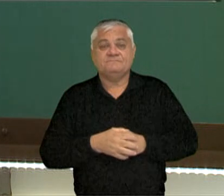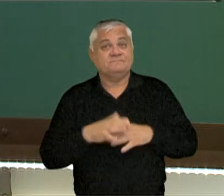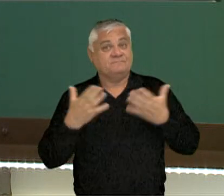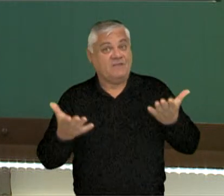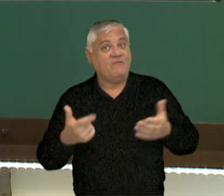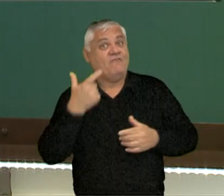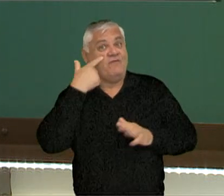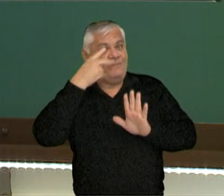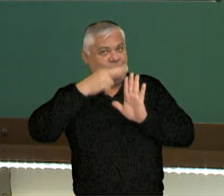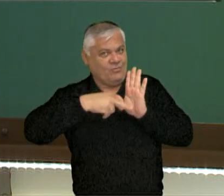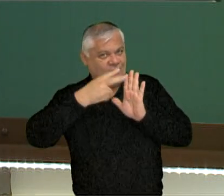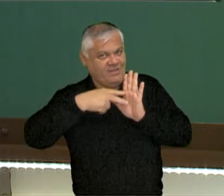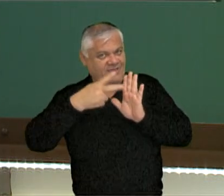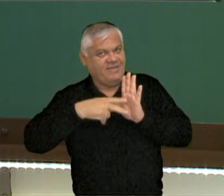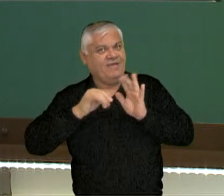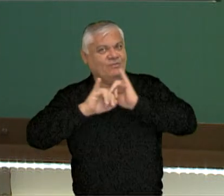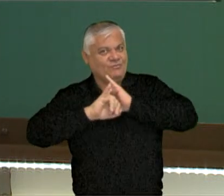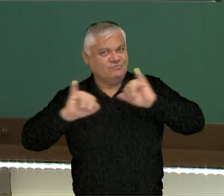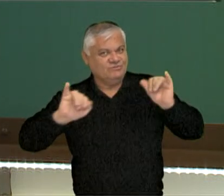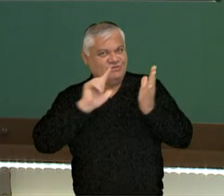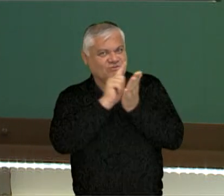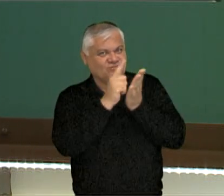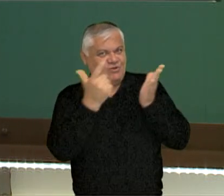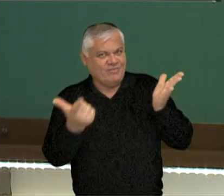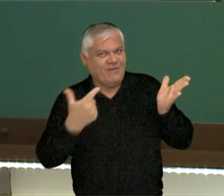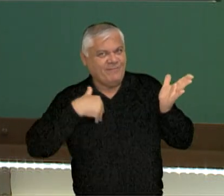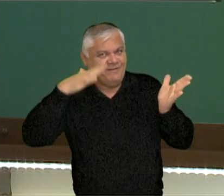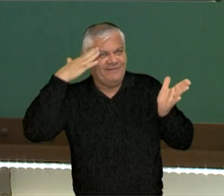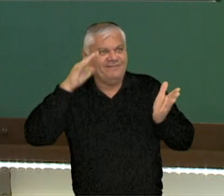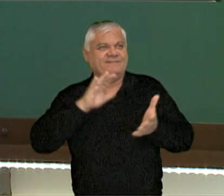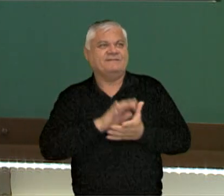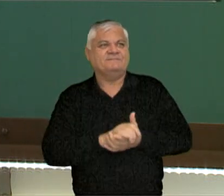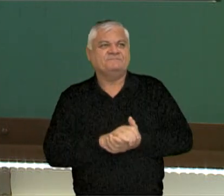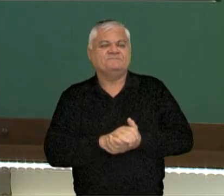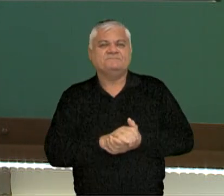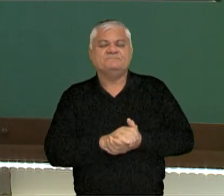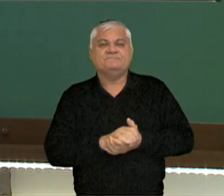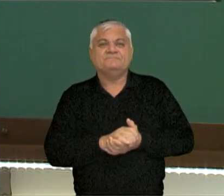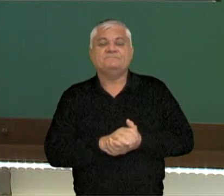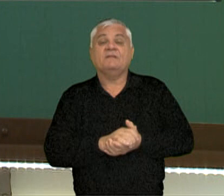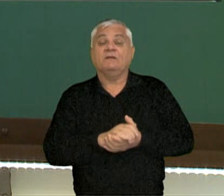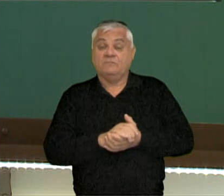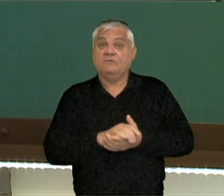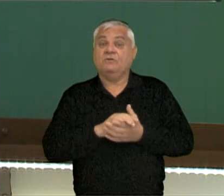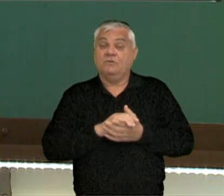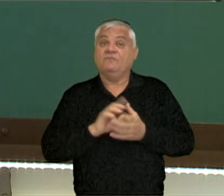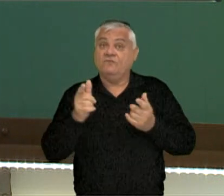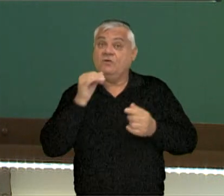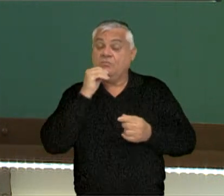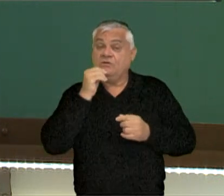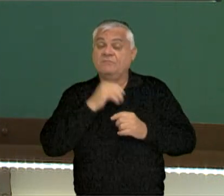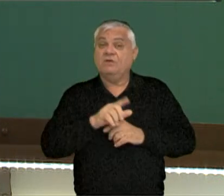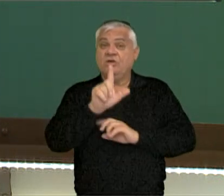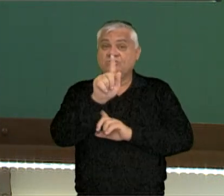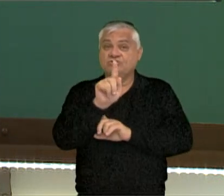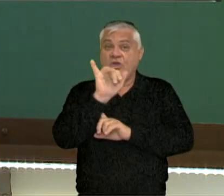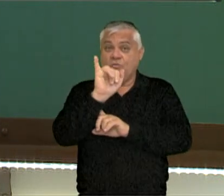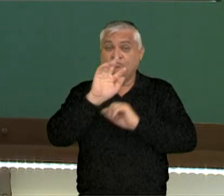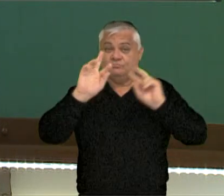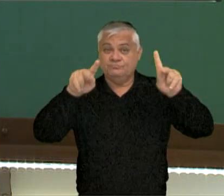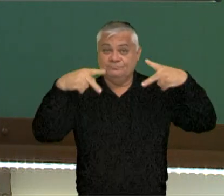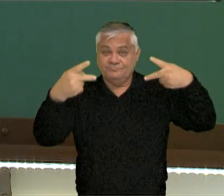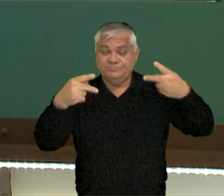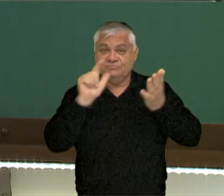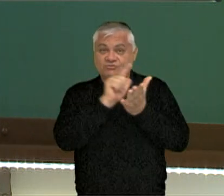vamos ler uma notícia para a gente começar a entender esse assunto? Essa notícia saiu no portal do G1 e